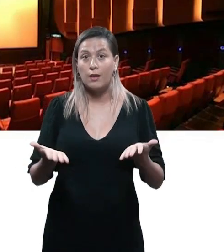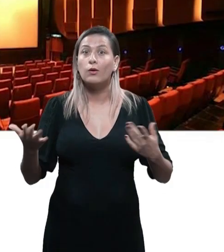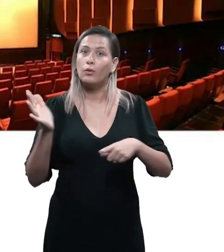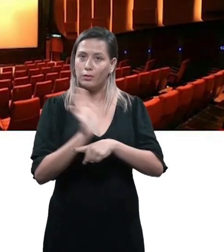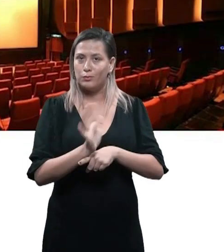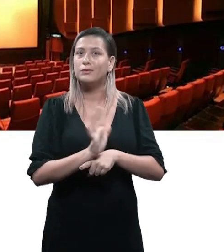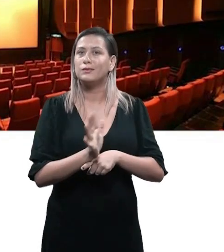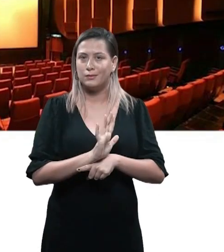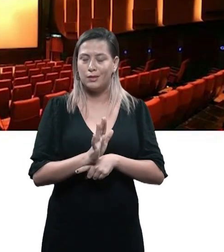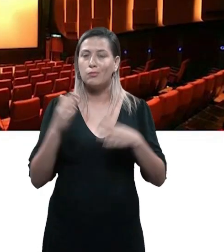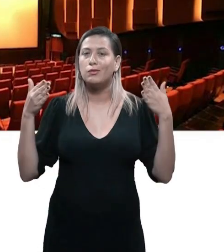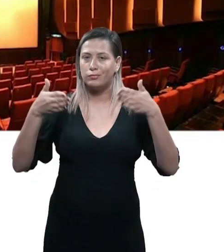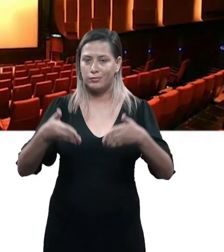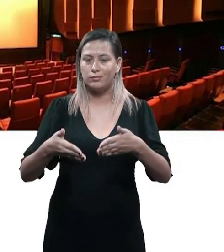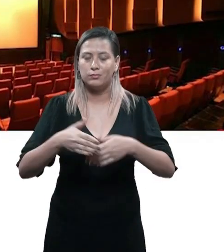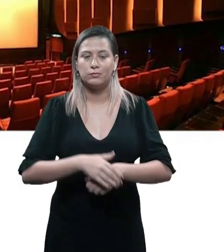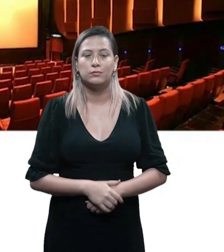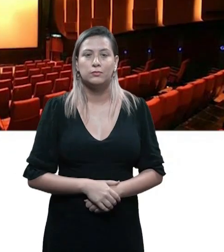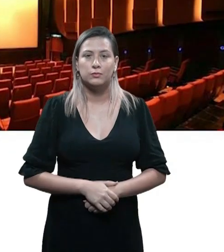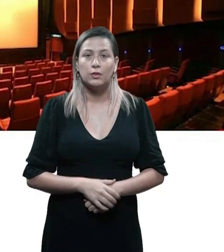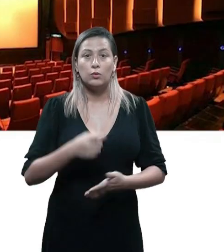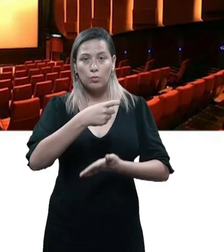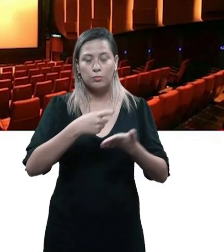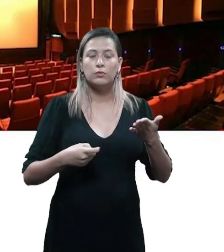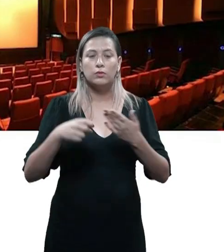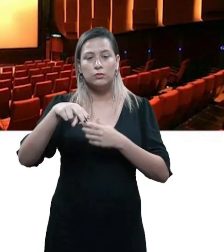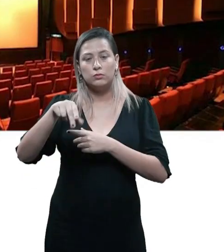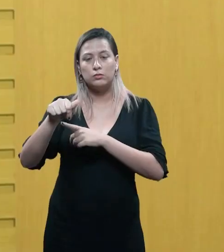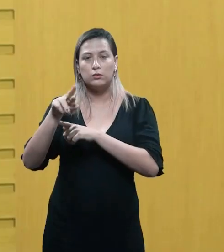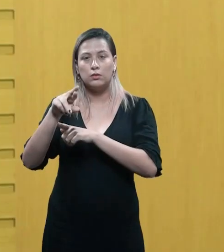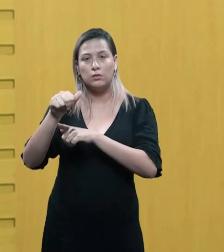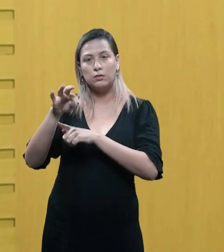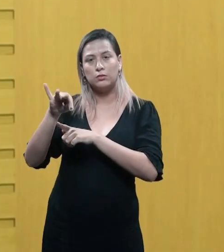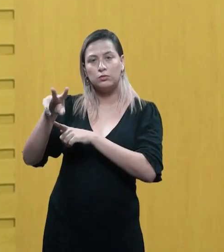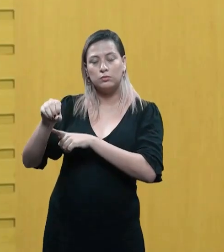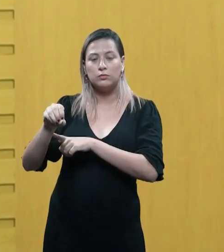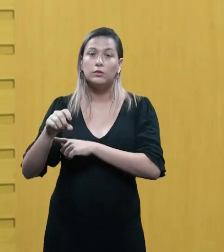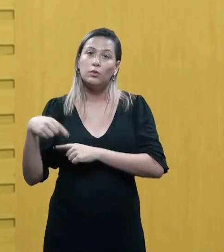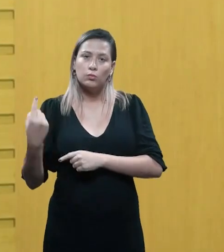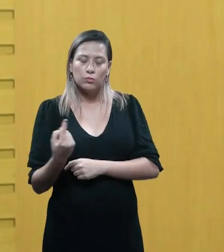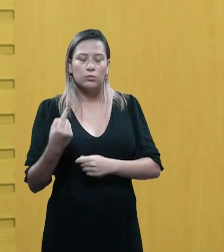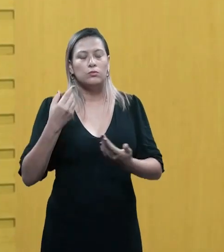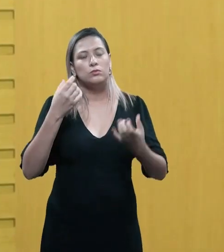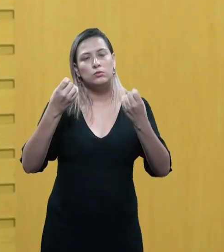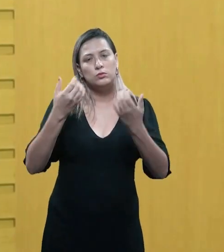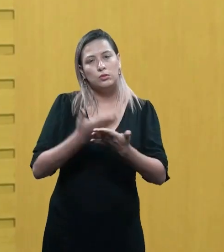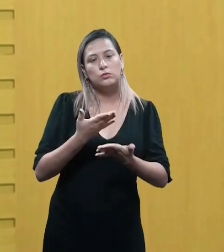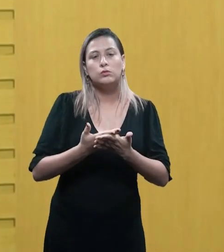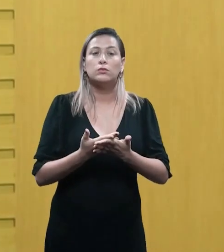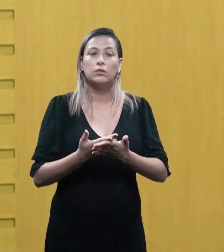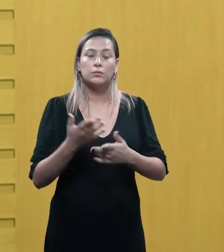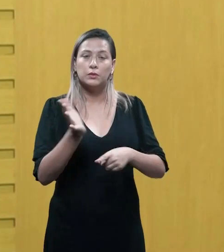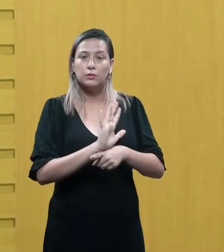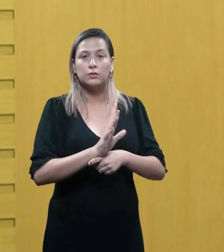Aí vamos falar agora do cinema, precisamente, como texto narrativo. Então, já falamos aqui no início que o cinema ele